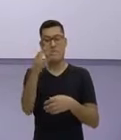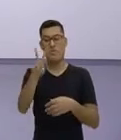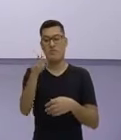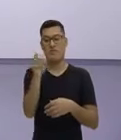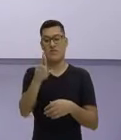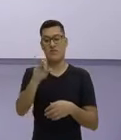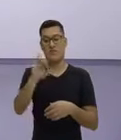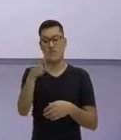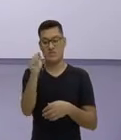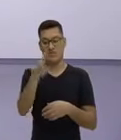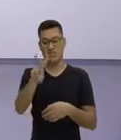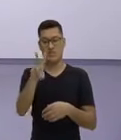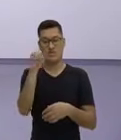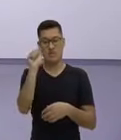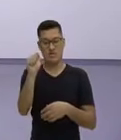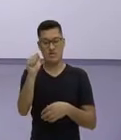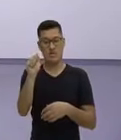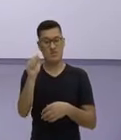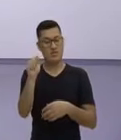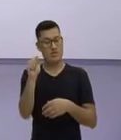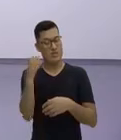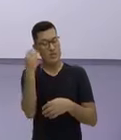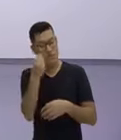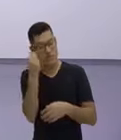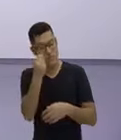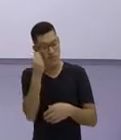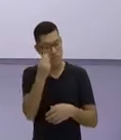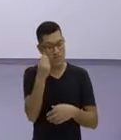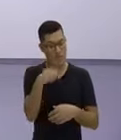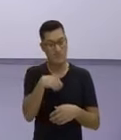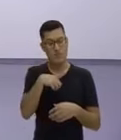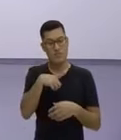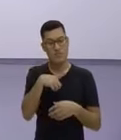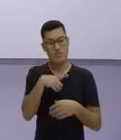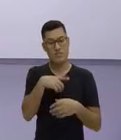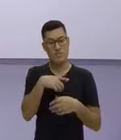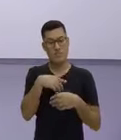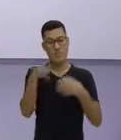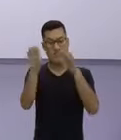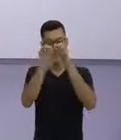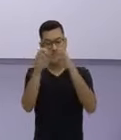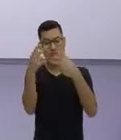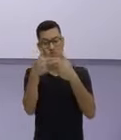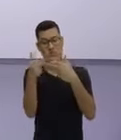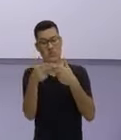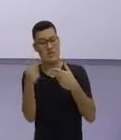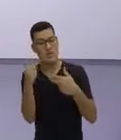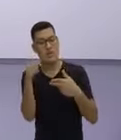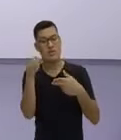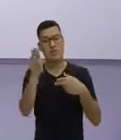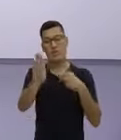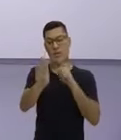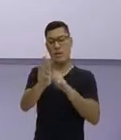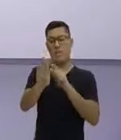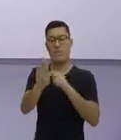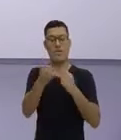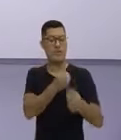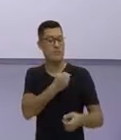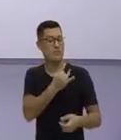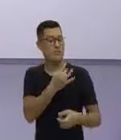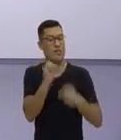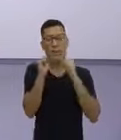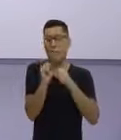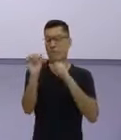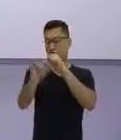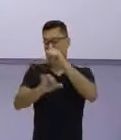observa os elementos. Parte variável é aquela que tem o elemento X lá, né? Que vai variar, e parte fixa tem só a parte do número. Às vezes pode estar ao